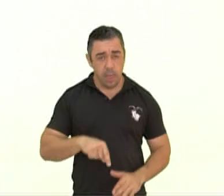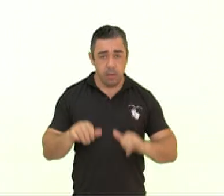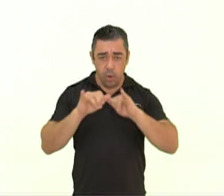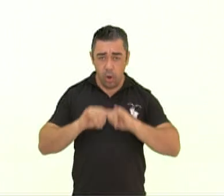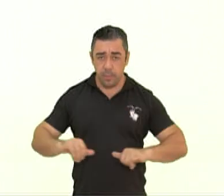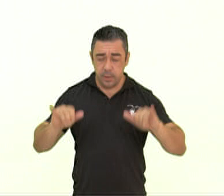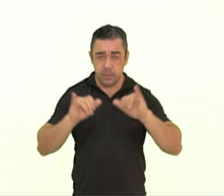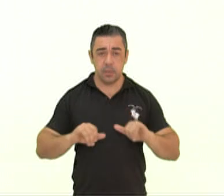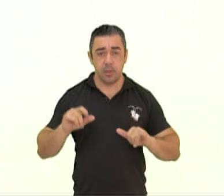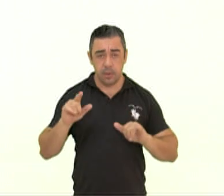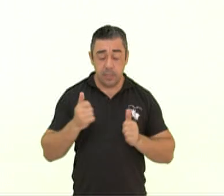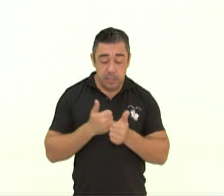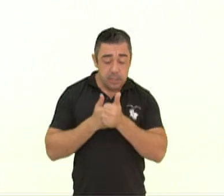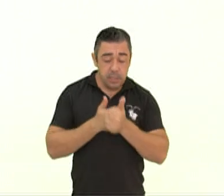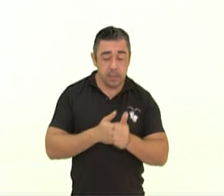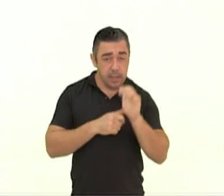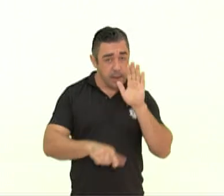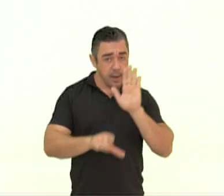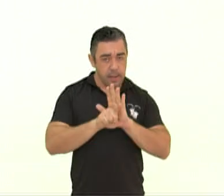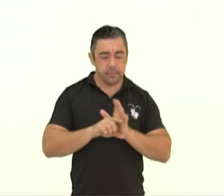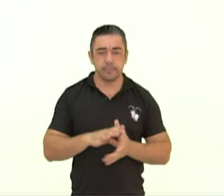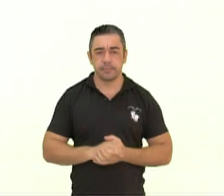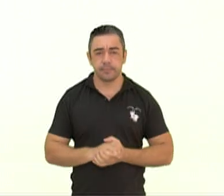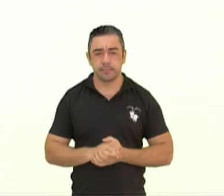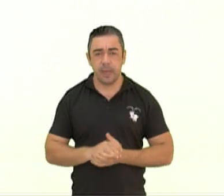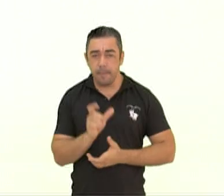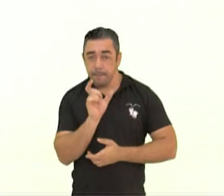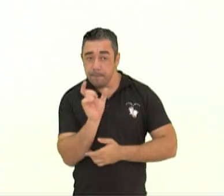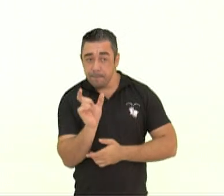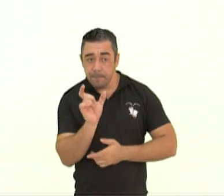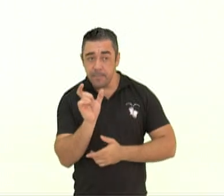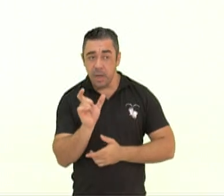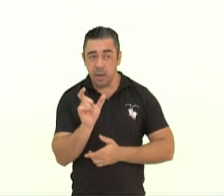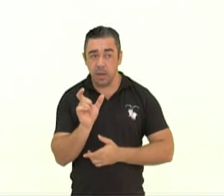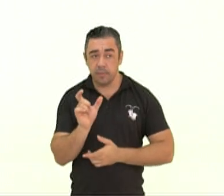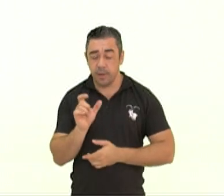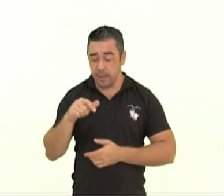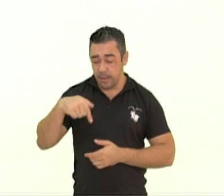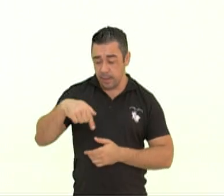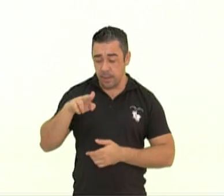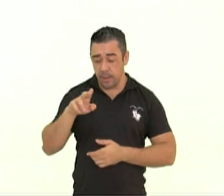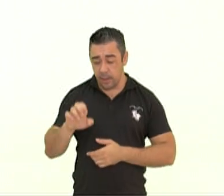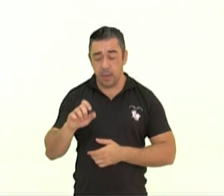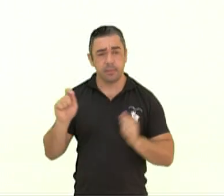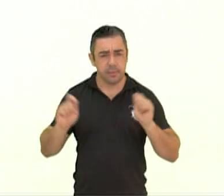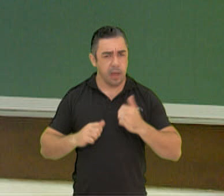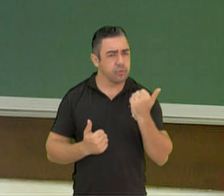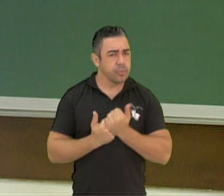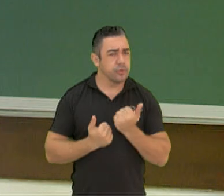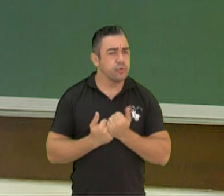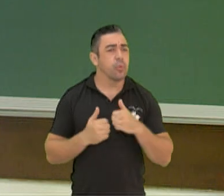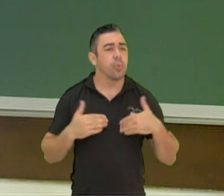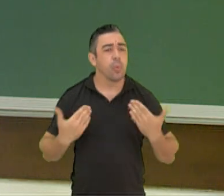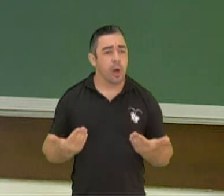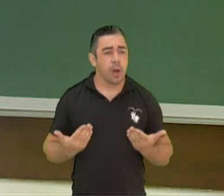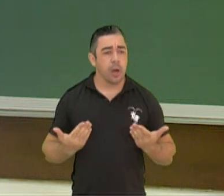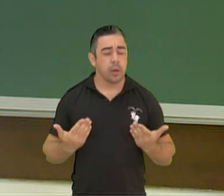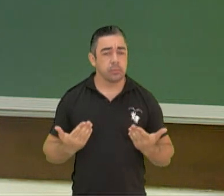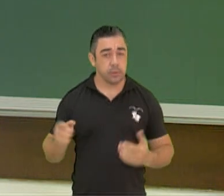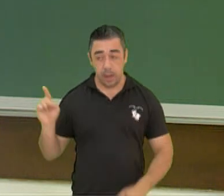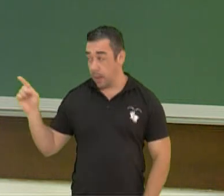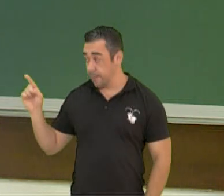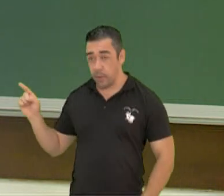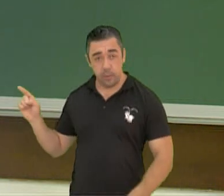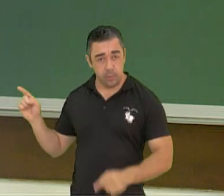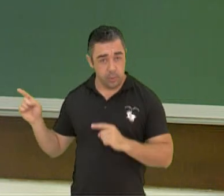com base na legislação. A conjunção destacada poderia ser substituída por, então temos o que